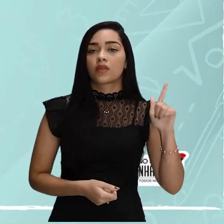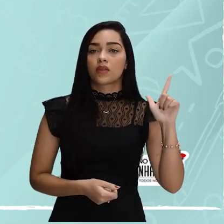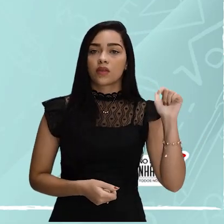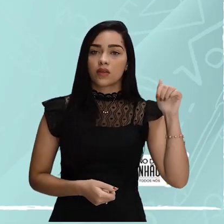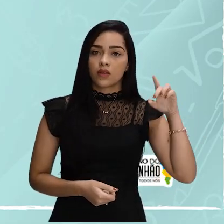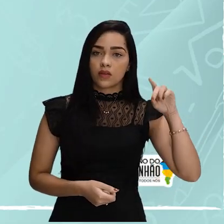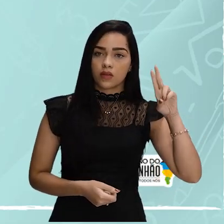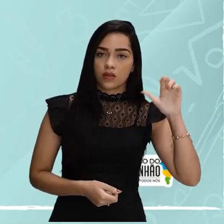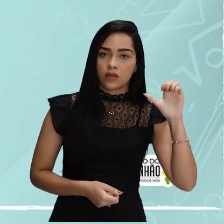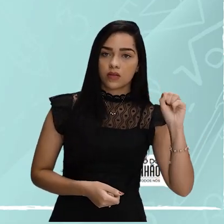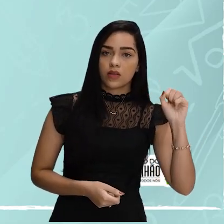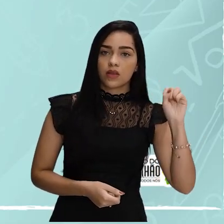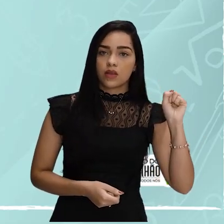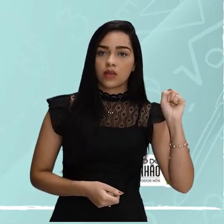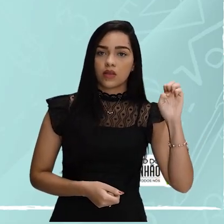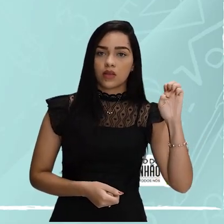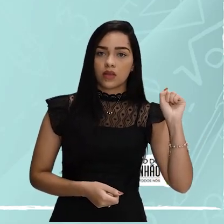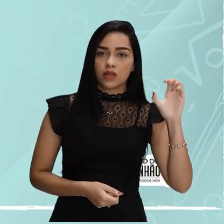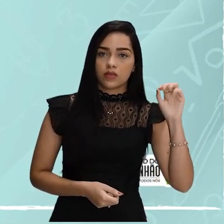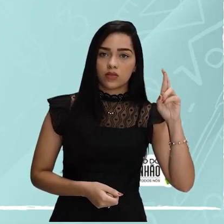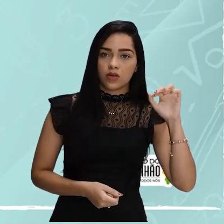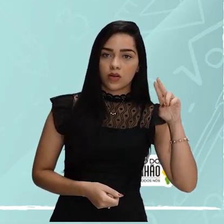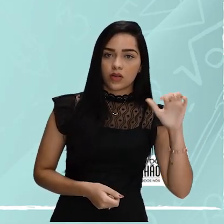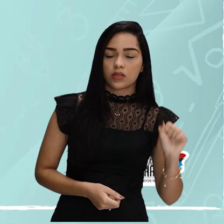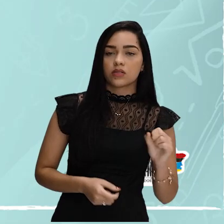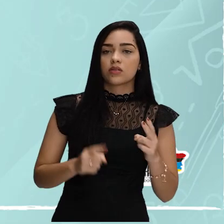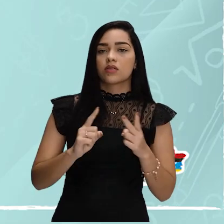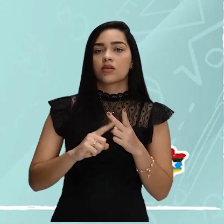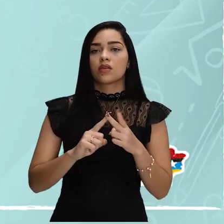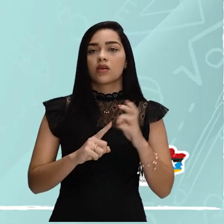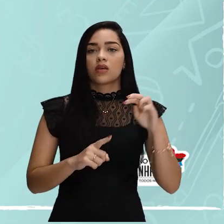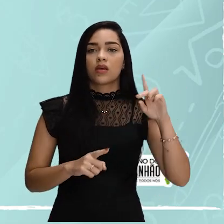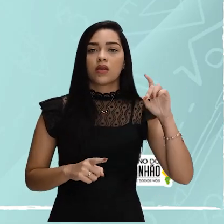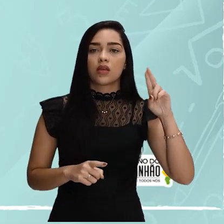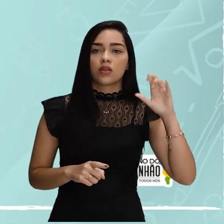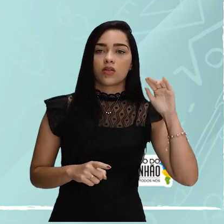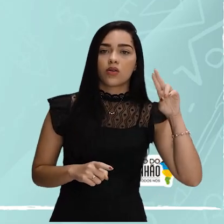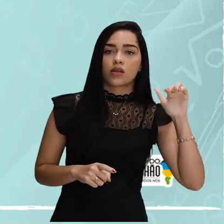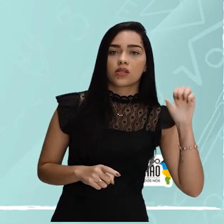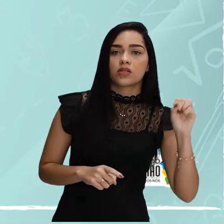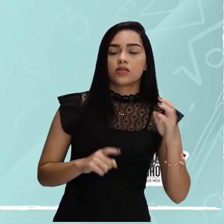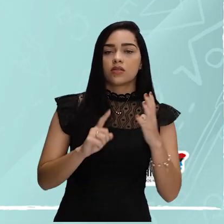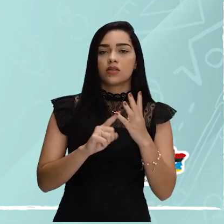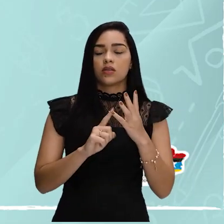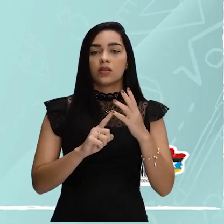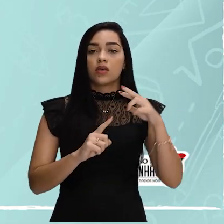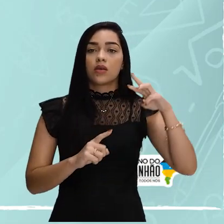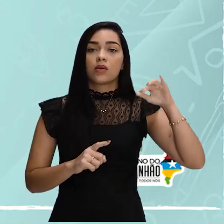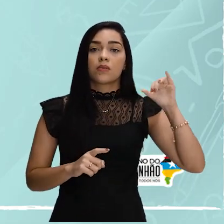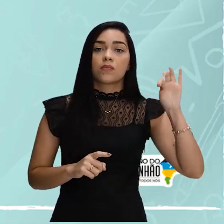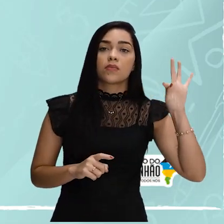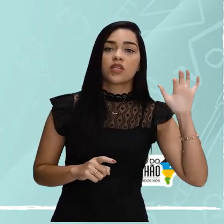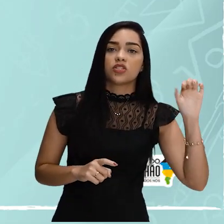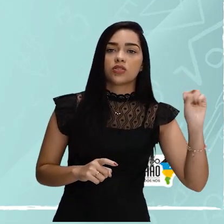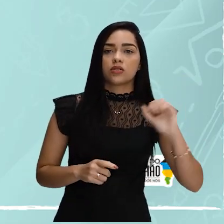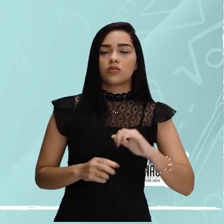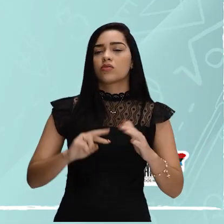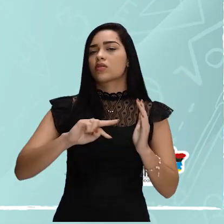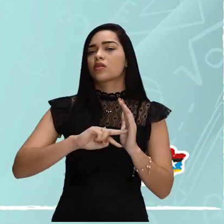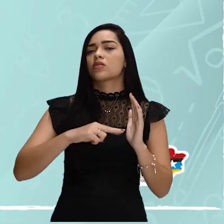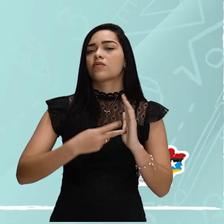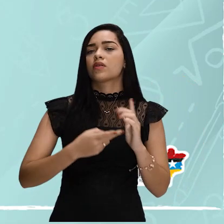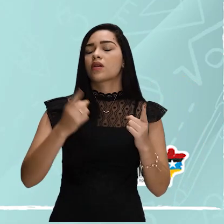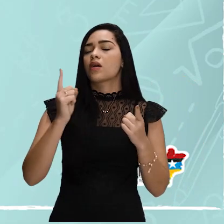glândulas exócrinas, glândulas endócrinas e glândulas mistas. O que